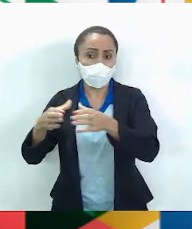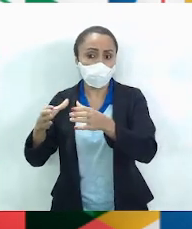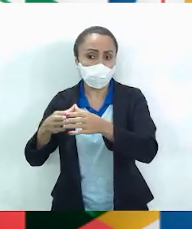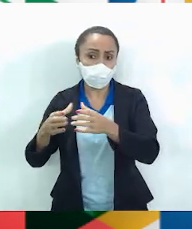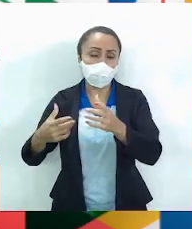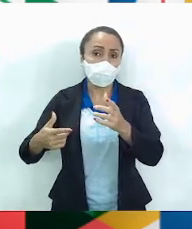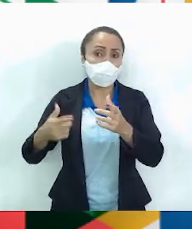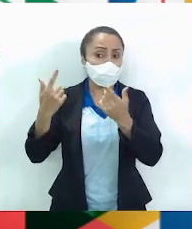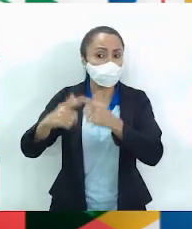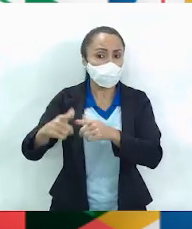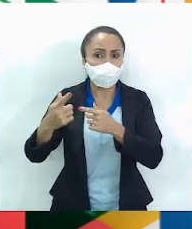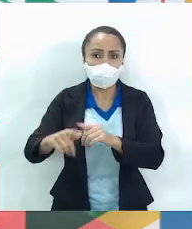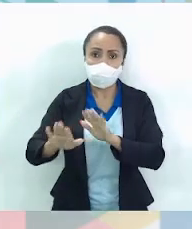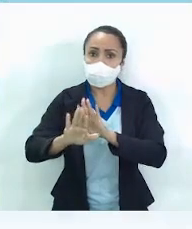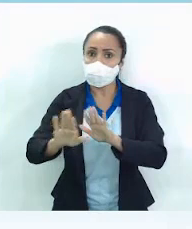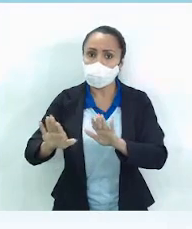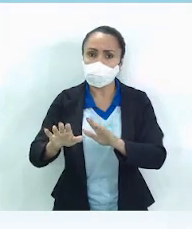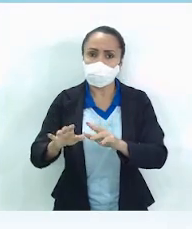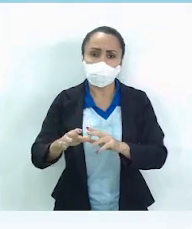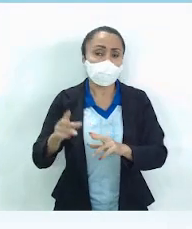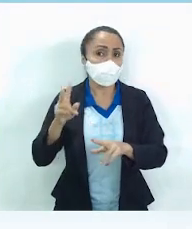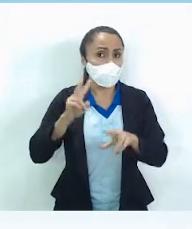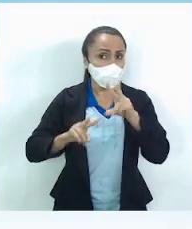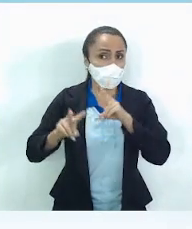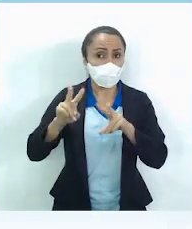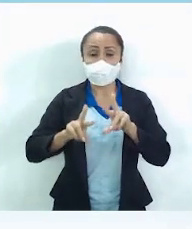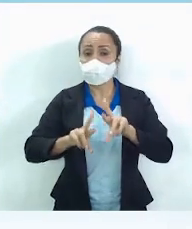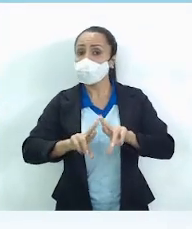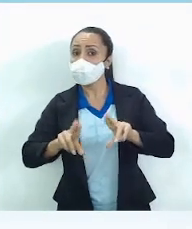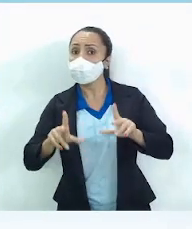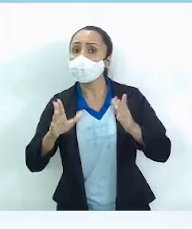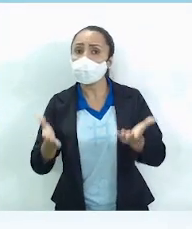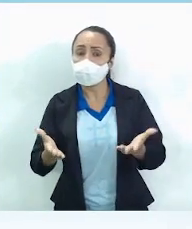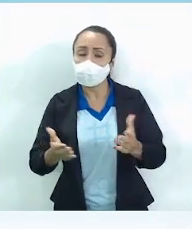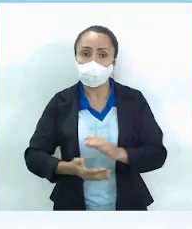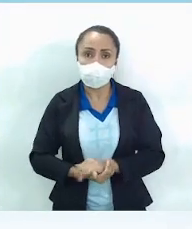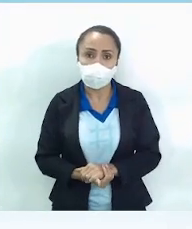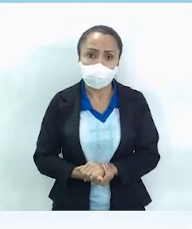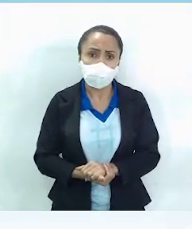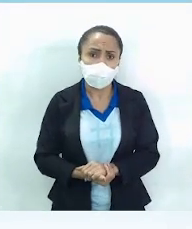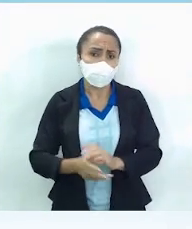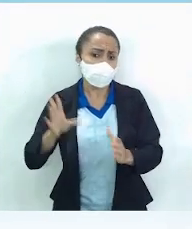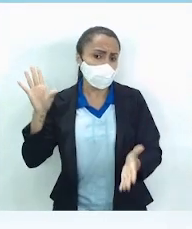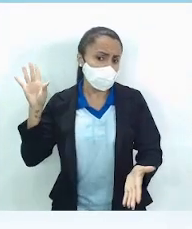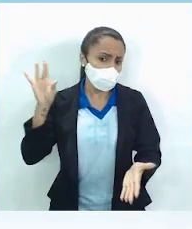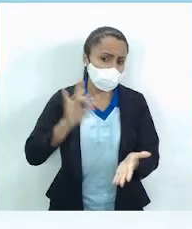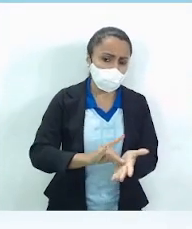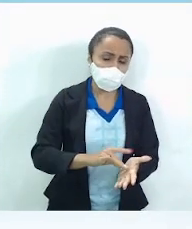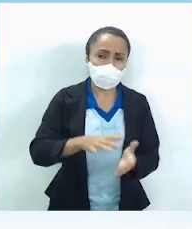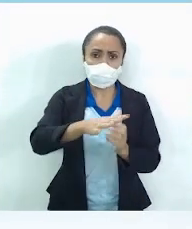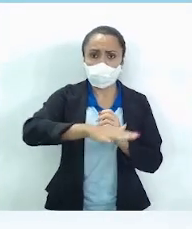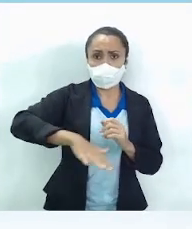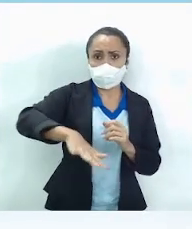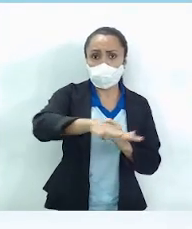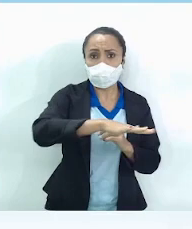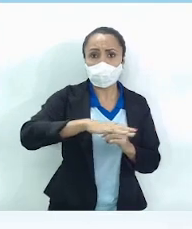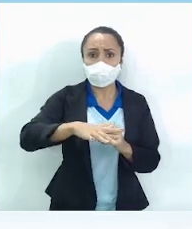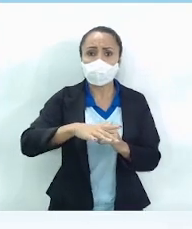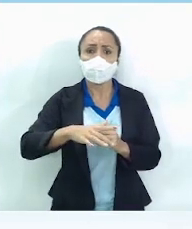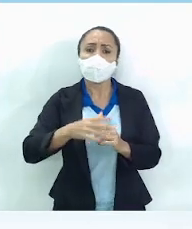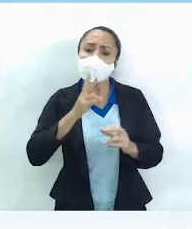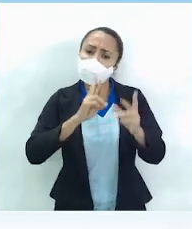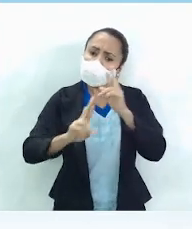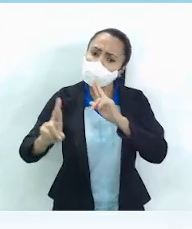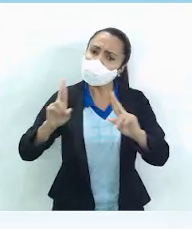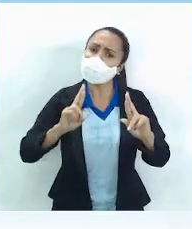visão radical, tá? Nós temos radicalismos em todas as vertentes